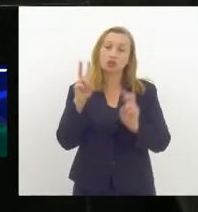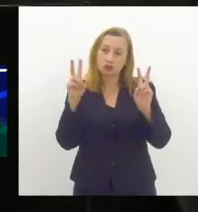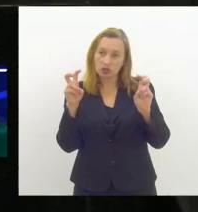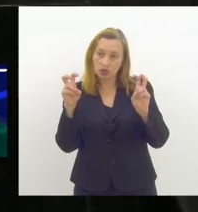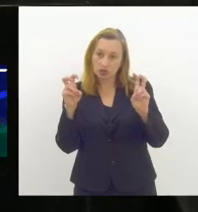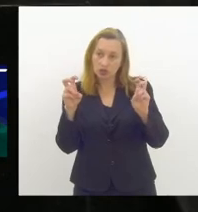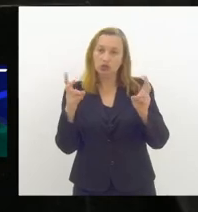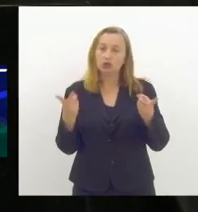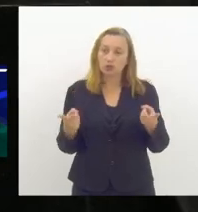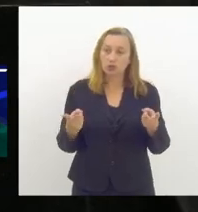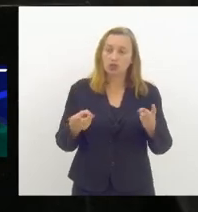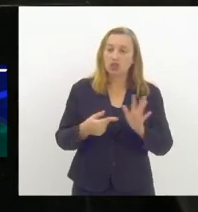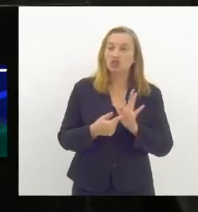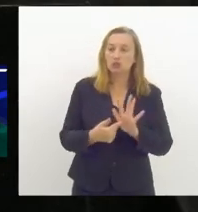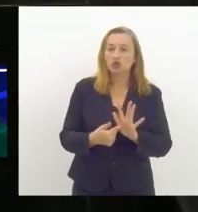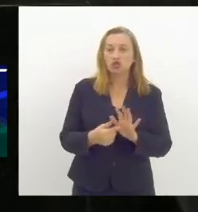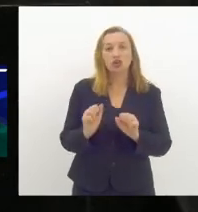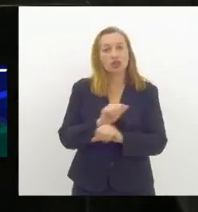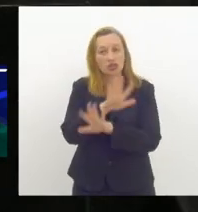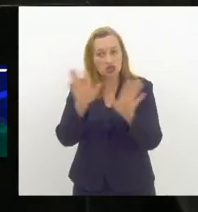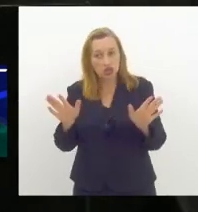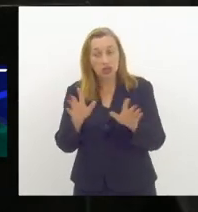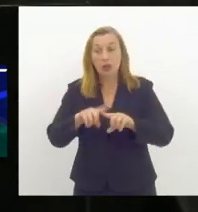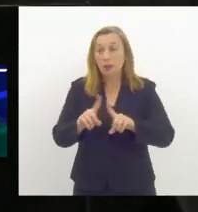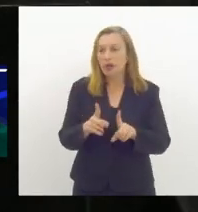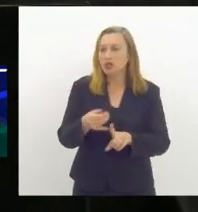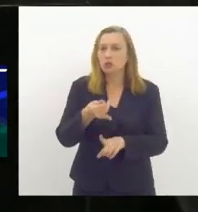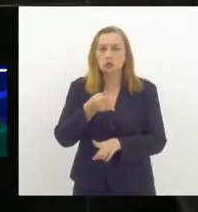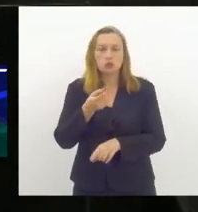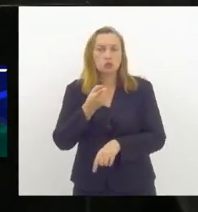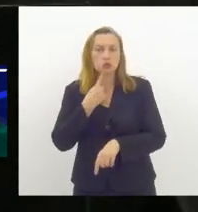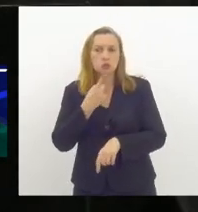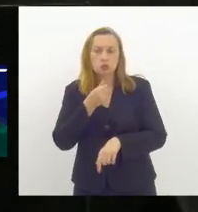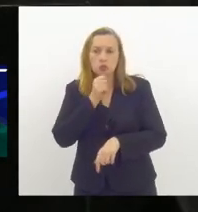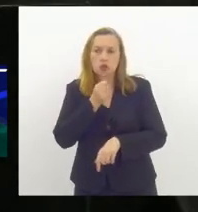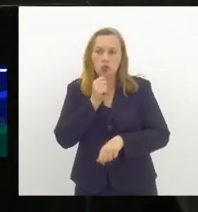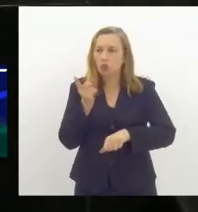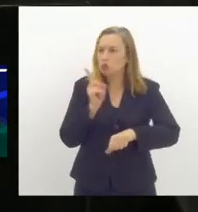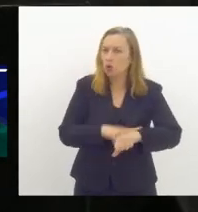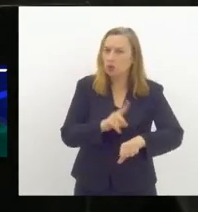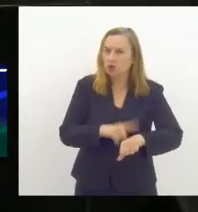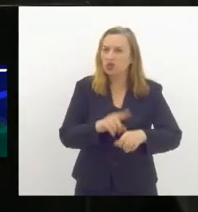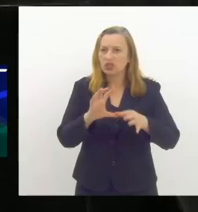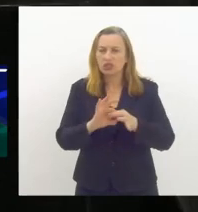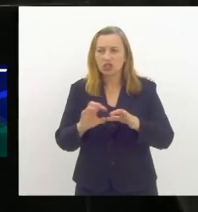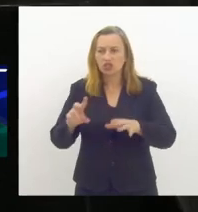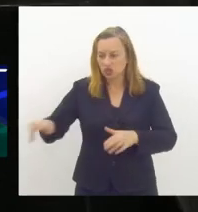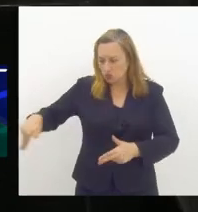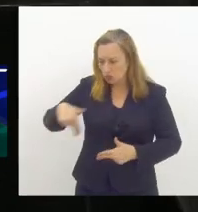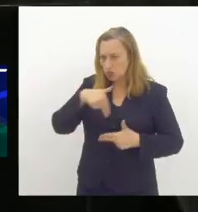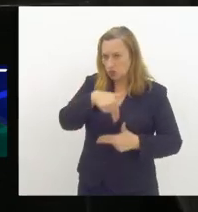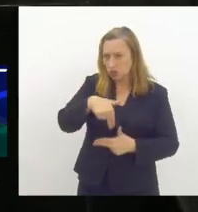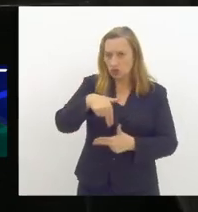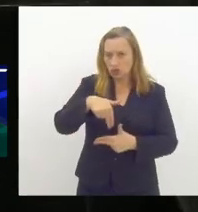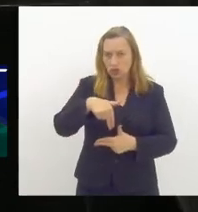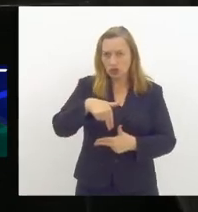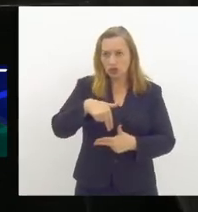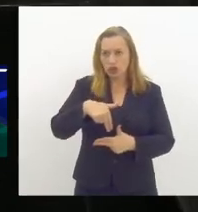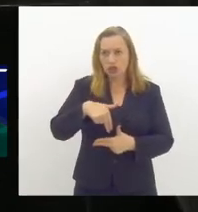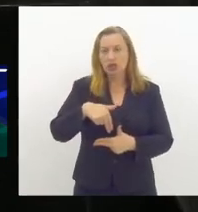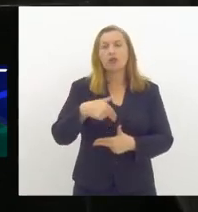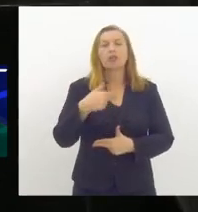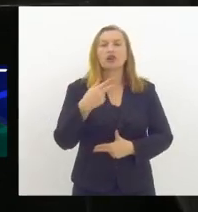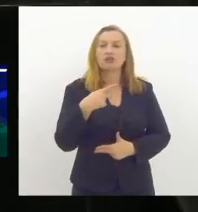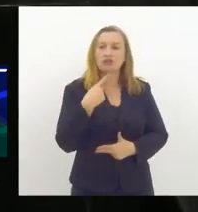fatos sejam esclarecidos Mas em momento algum nós podemos deixar de subir a esta Tribuna